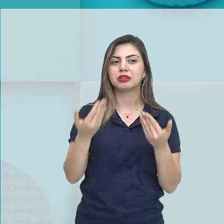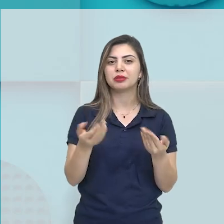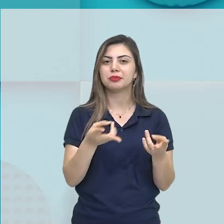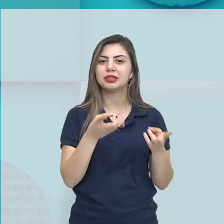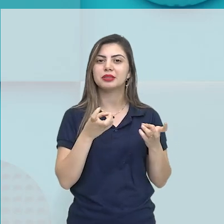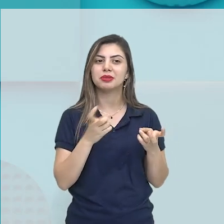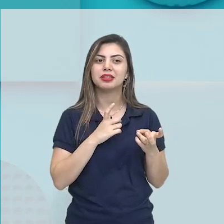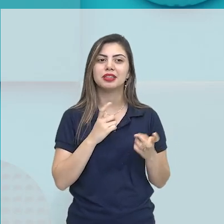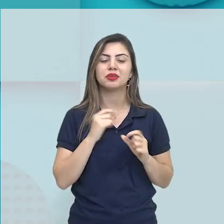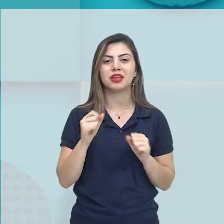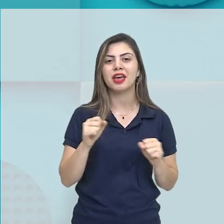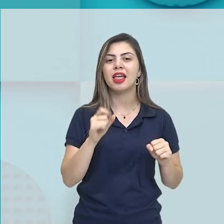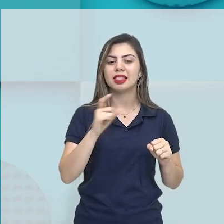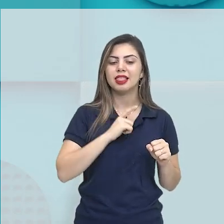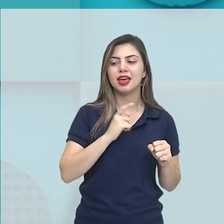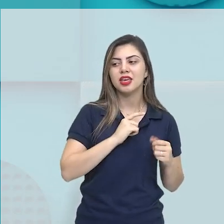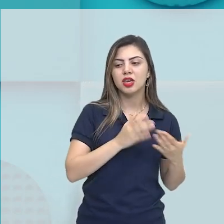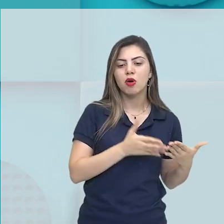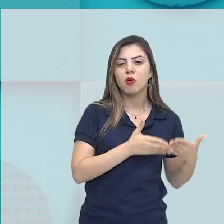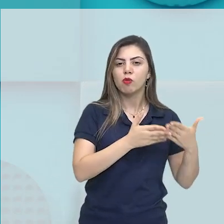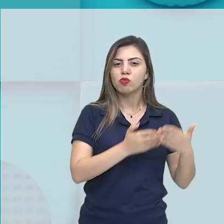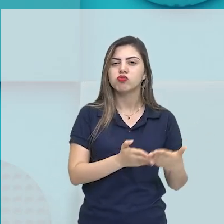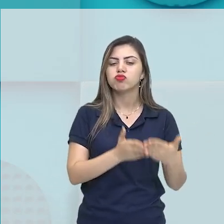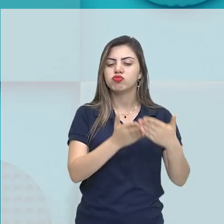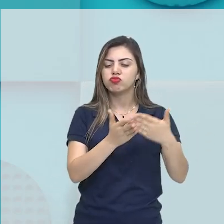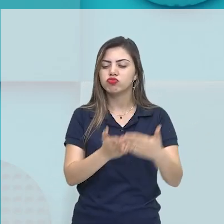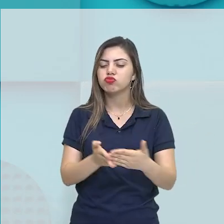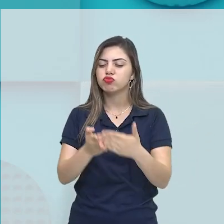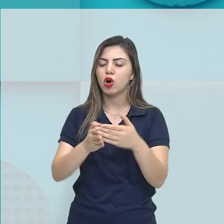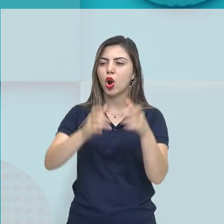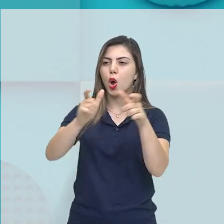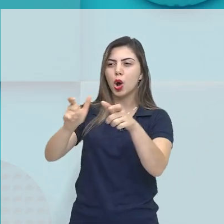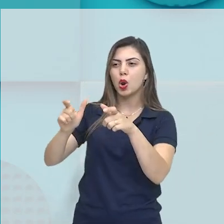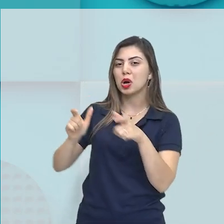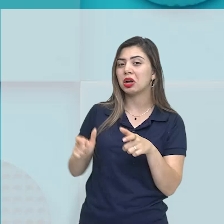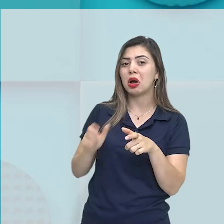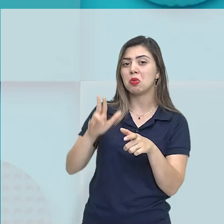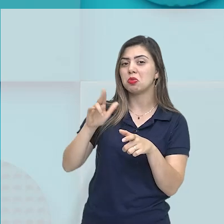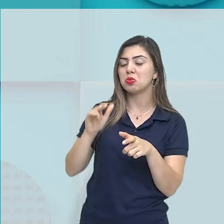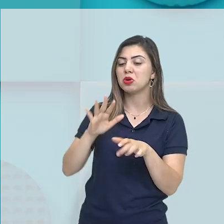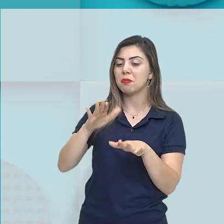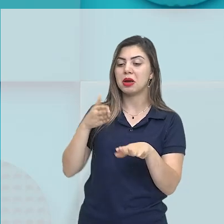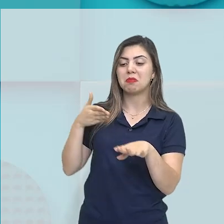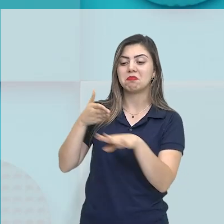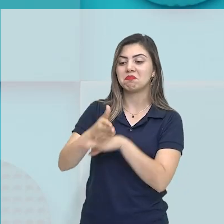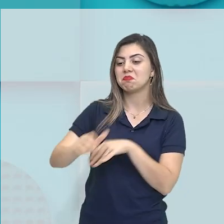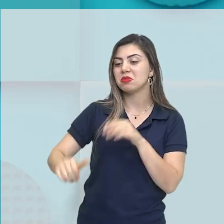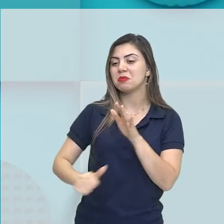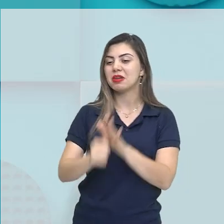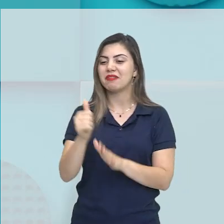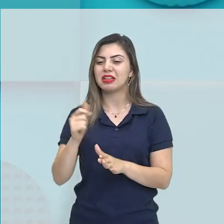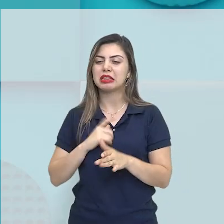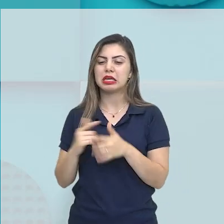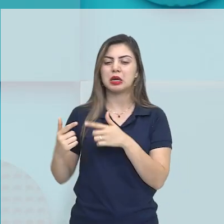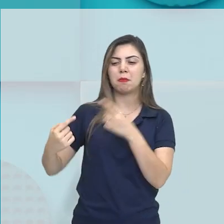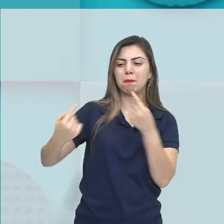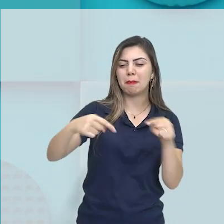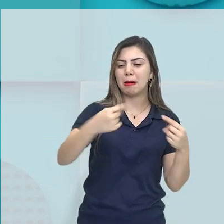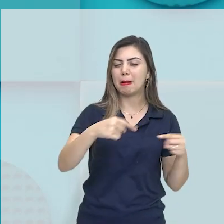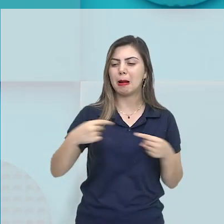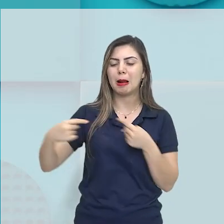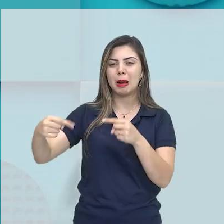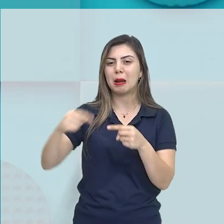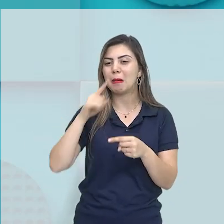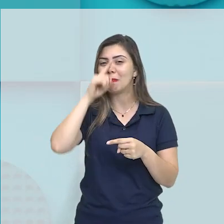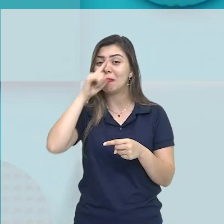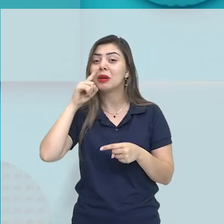por uma série de viagens marítimas e aventuras em terras desconhecidas, né, por onde ele vai passando, enfrentando criaturas fantásticas,